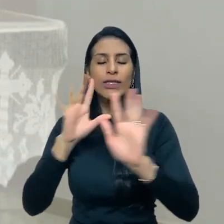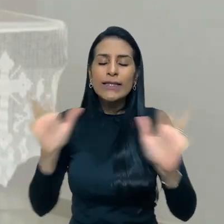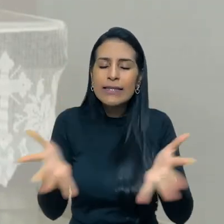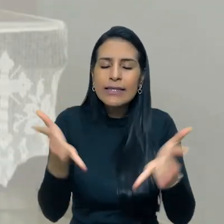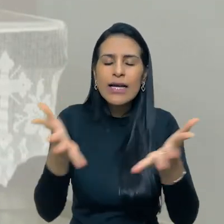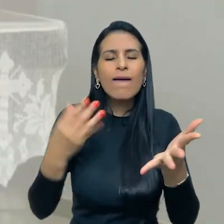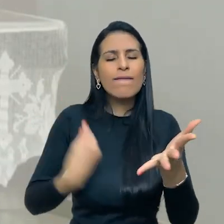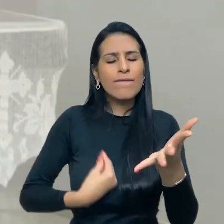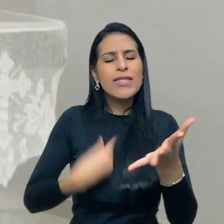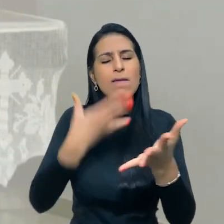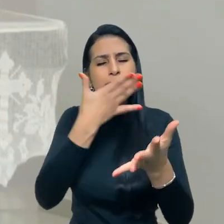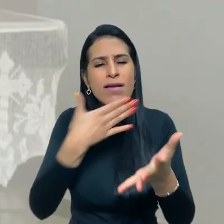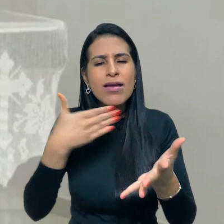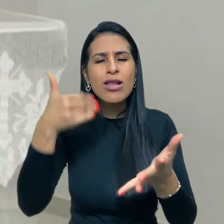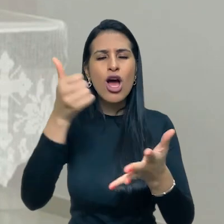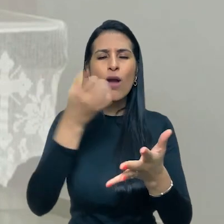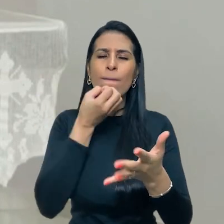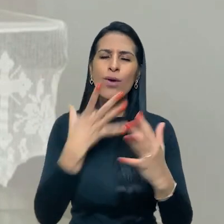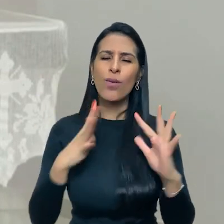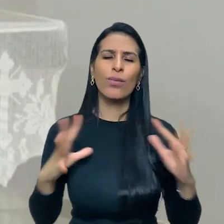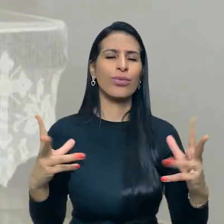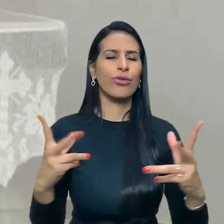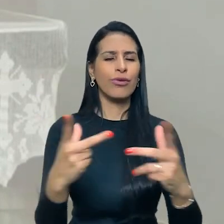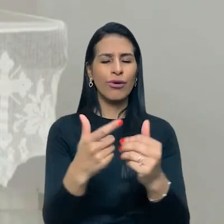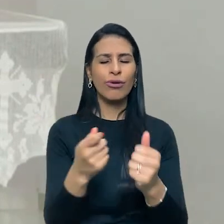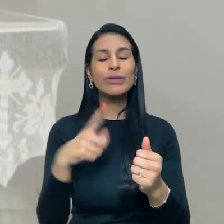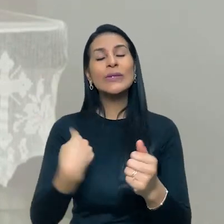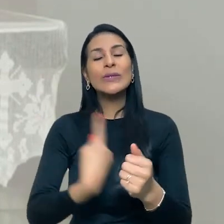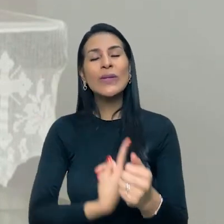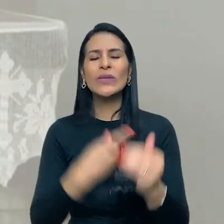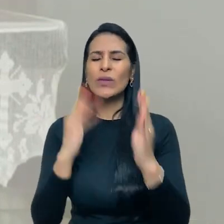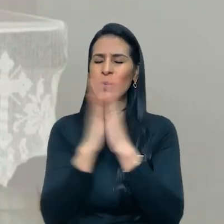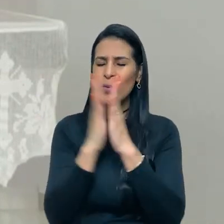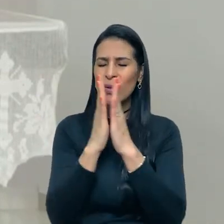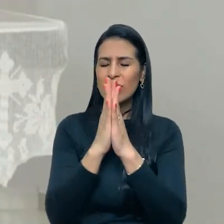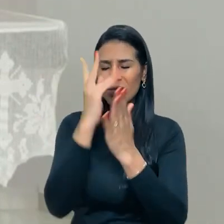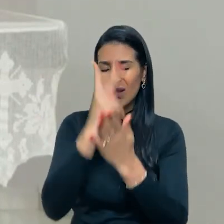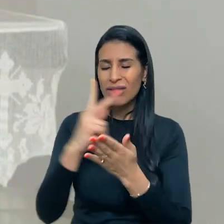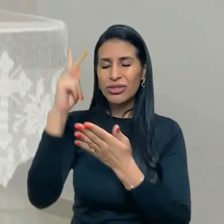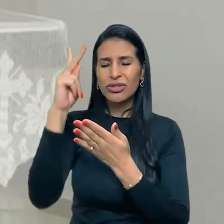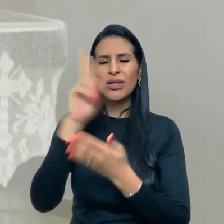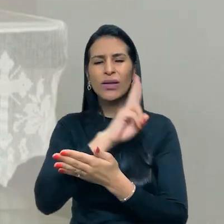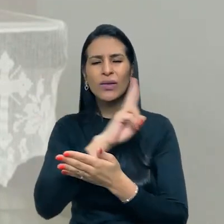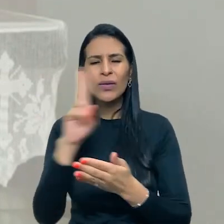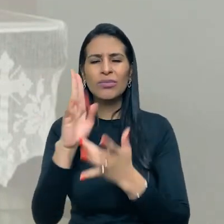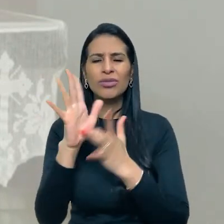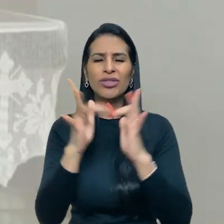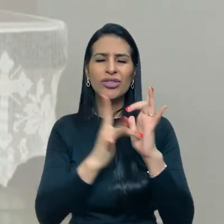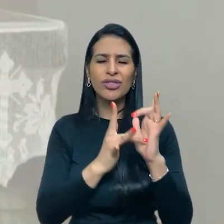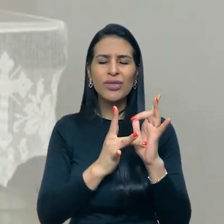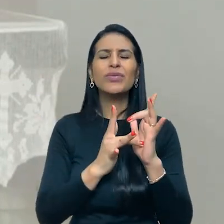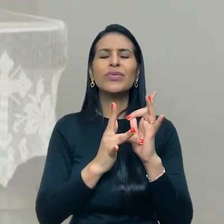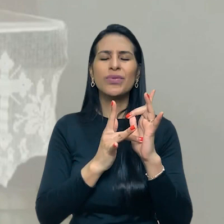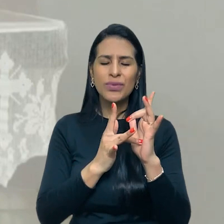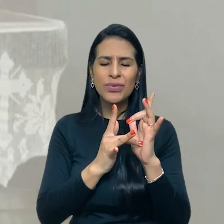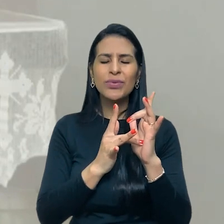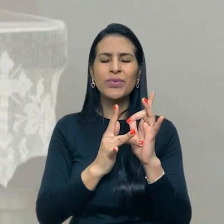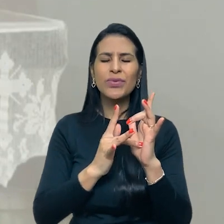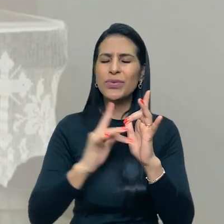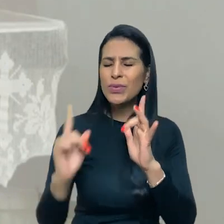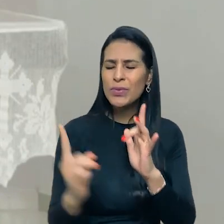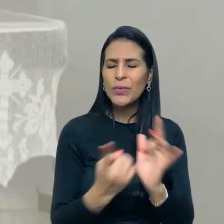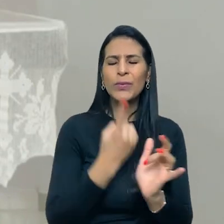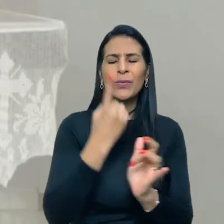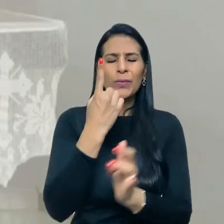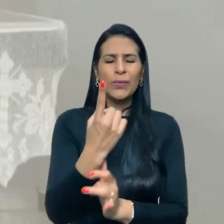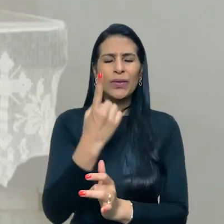vida digna e abundante para todas as pessoas. Isto nós Te pedimos em nome do Teu Filho Jesus